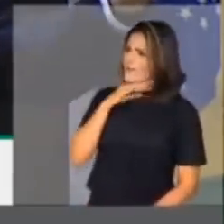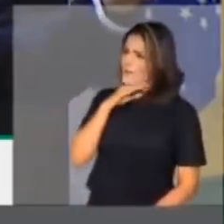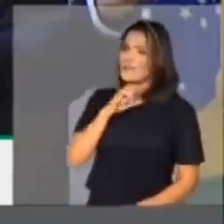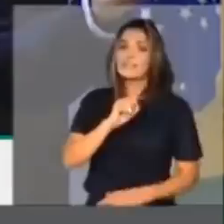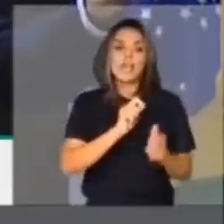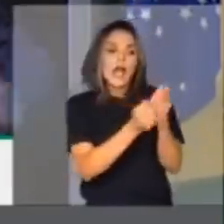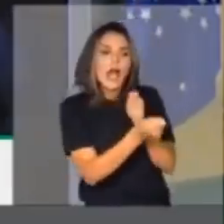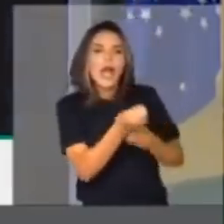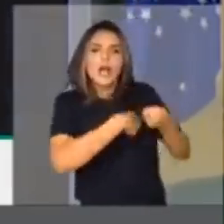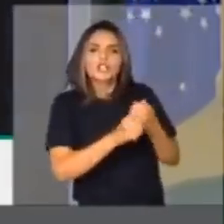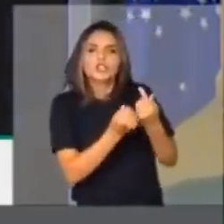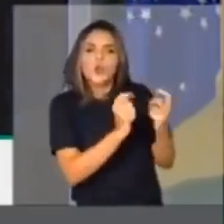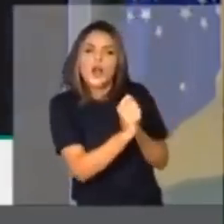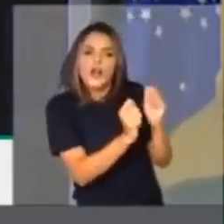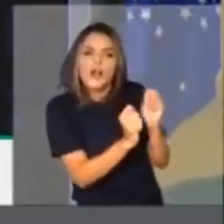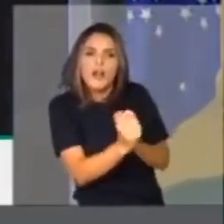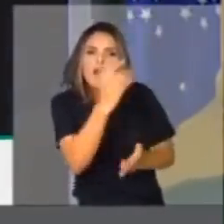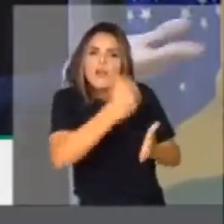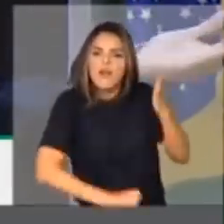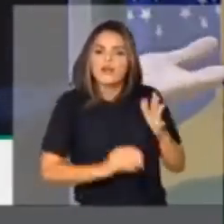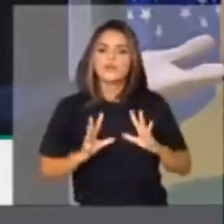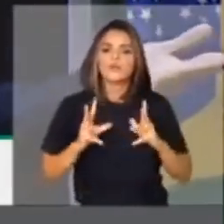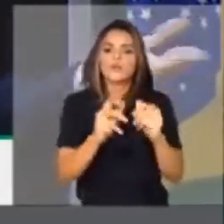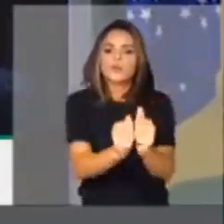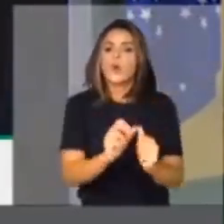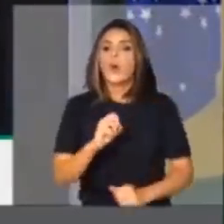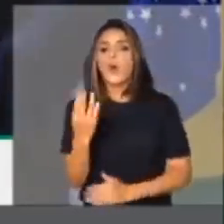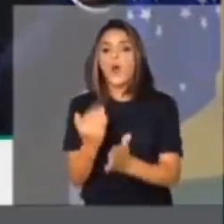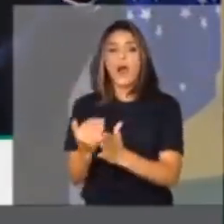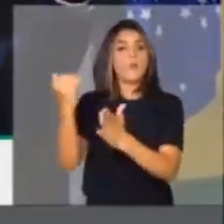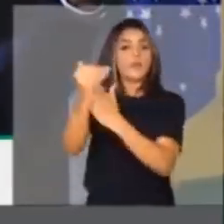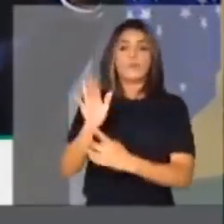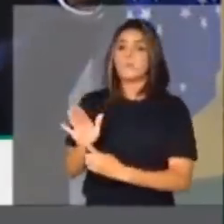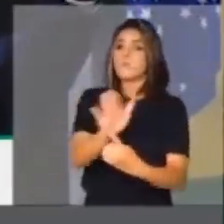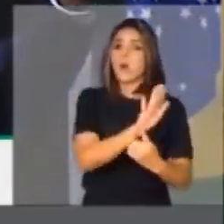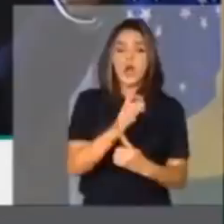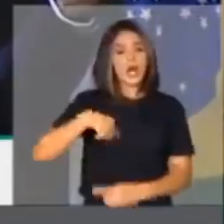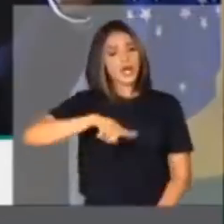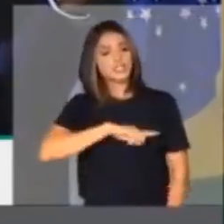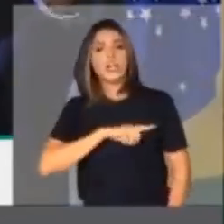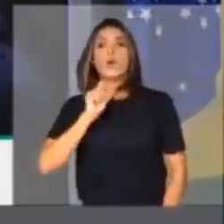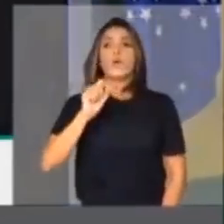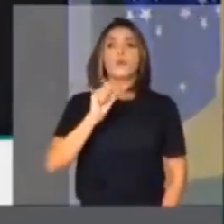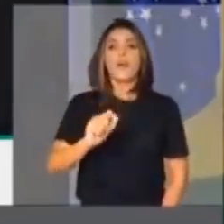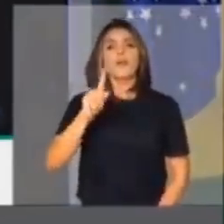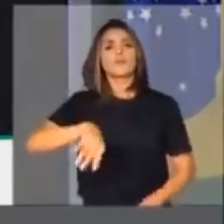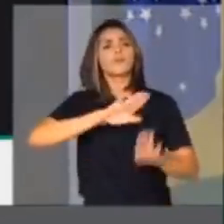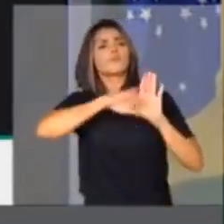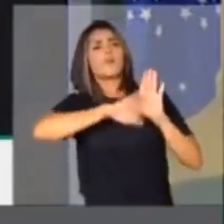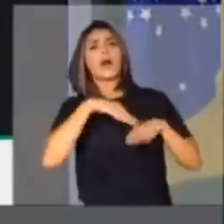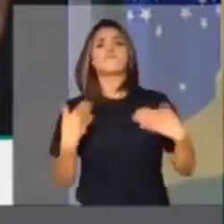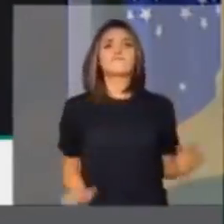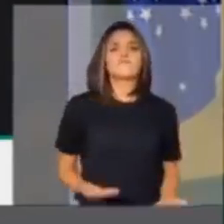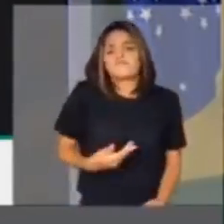Ou a gente quer diminuir gasto, ou a gente quer cortar na carne, ou a gente aumenta, mostra que aqui o parlamento é feito de um bando de hipócrita e que está